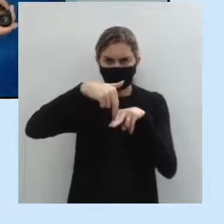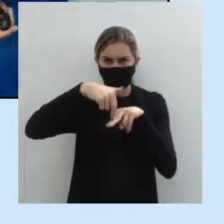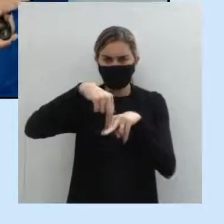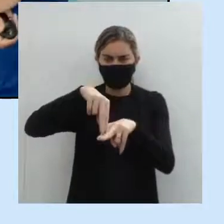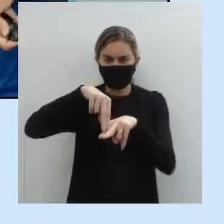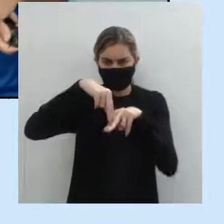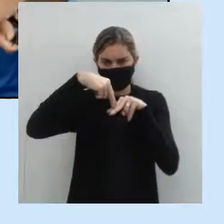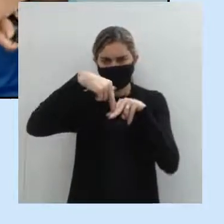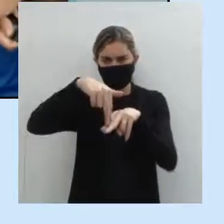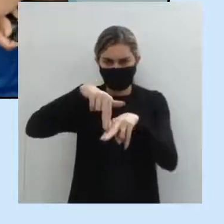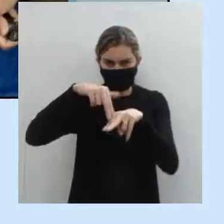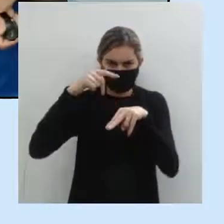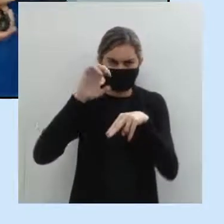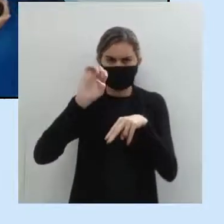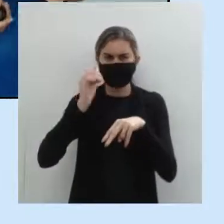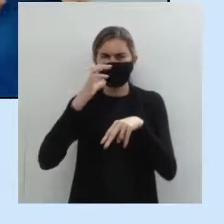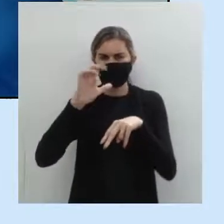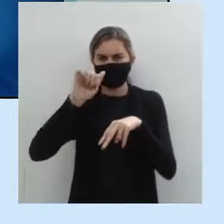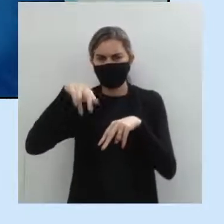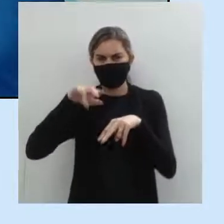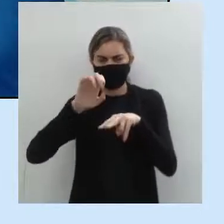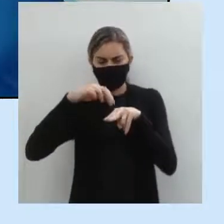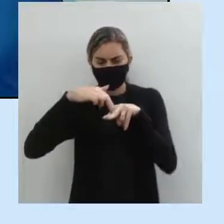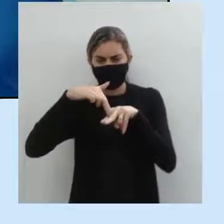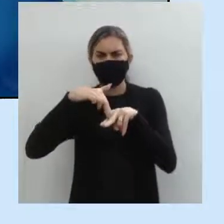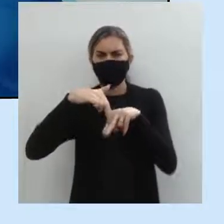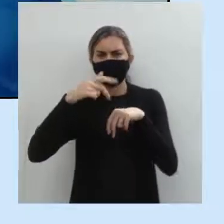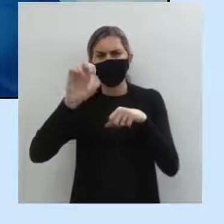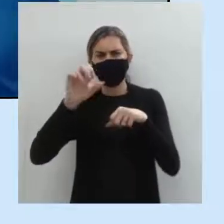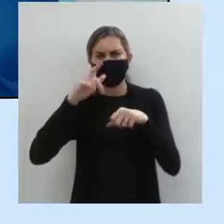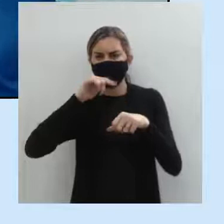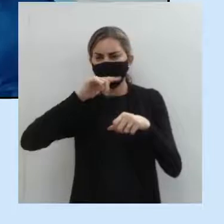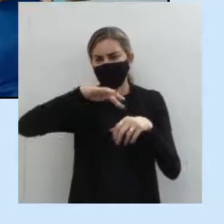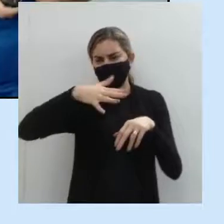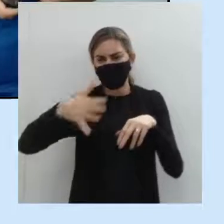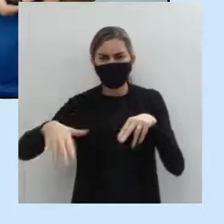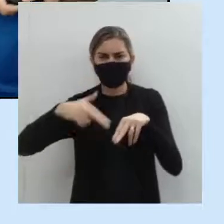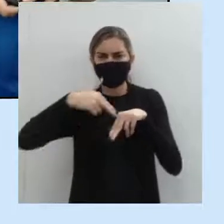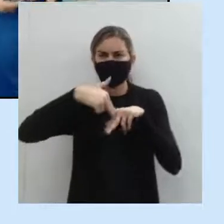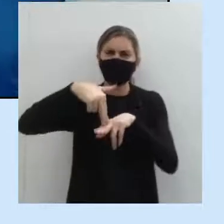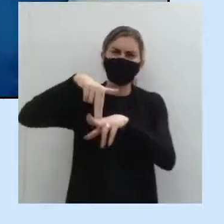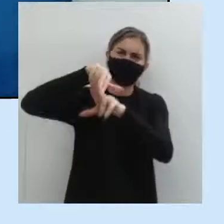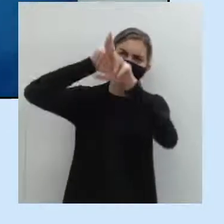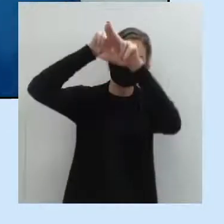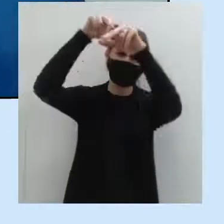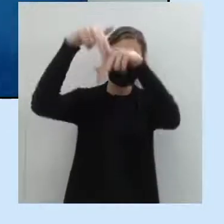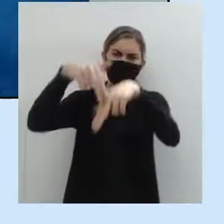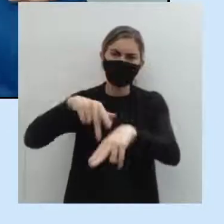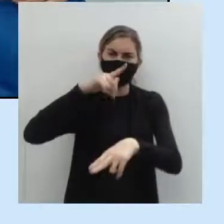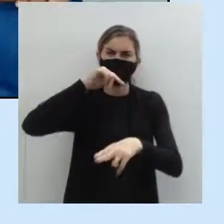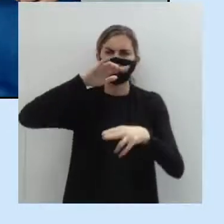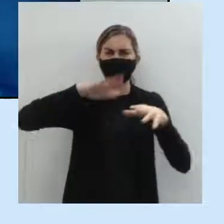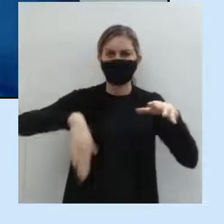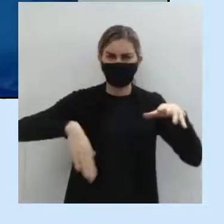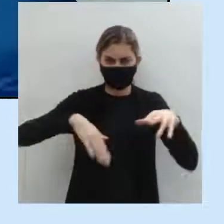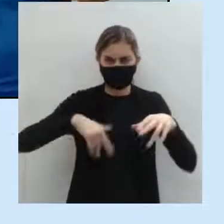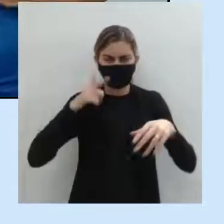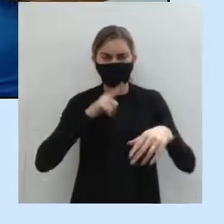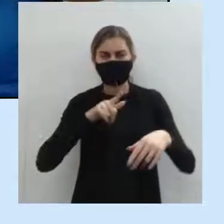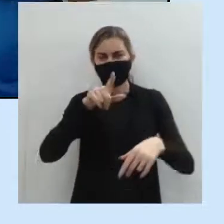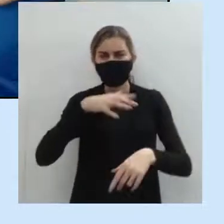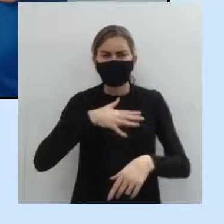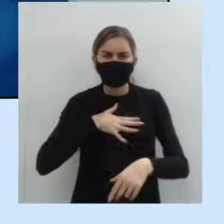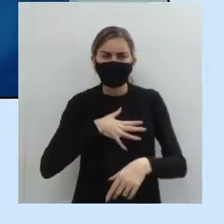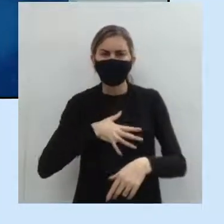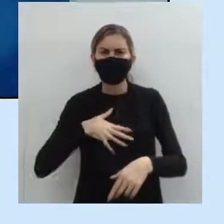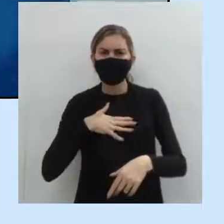vocês que estão me escutando conseguem surfar bem, pegar bem uma onda? Quem aqui está me escutando gosta,